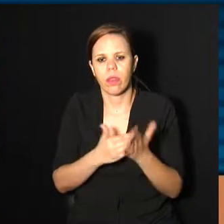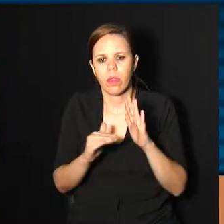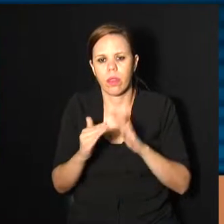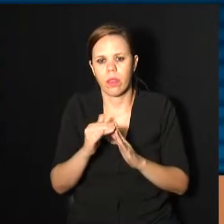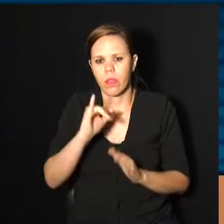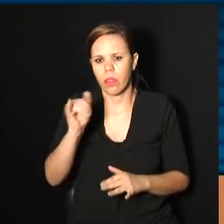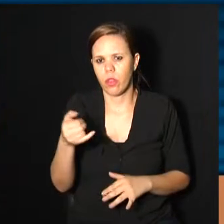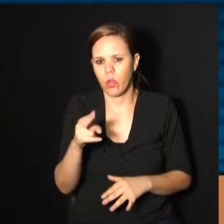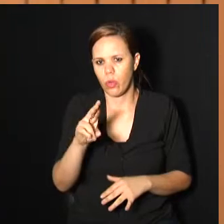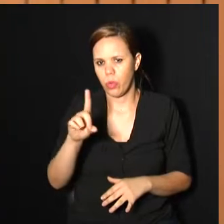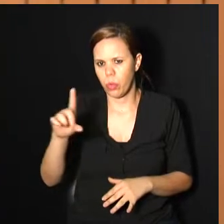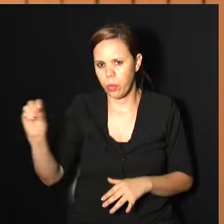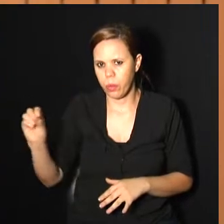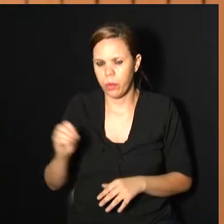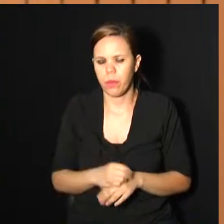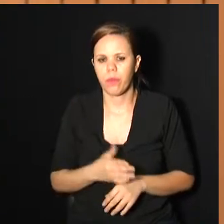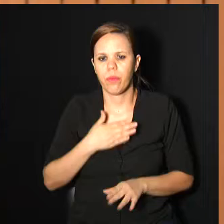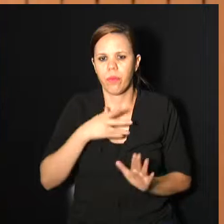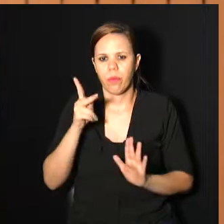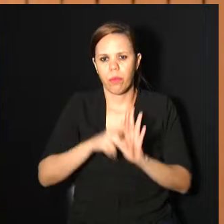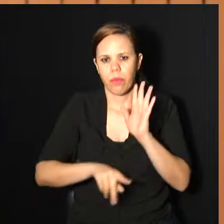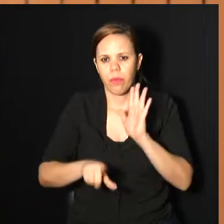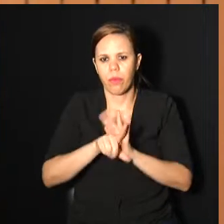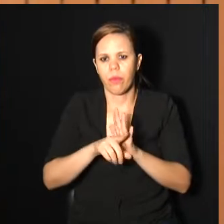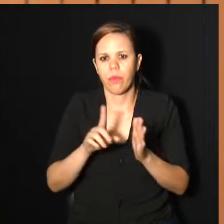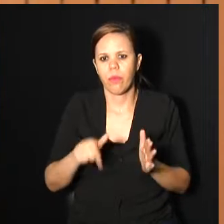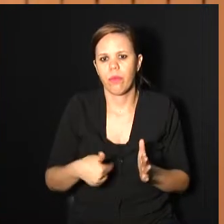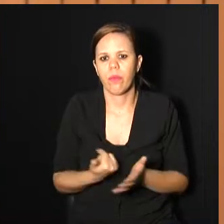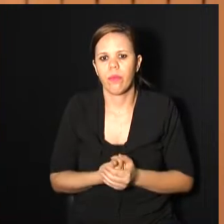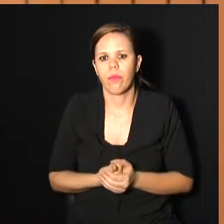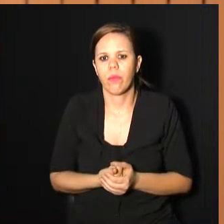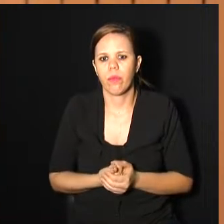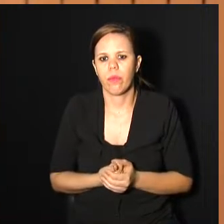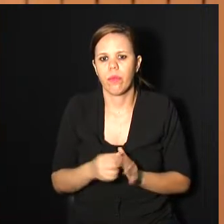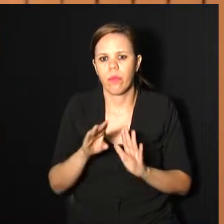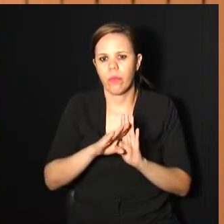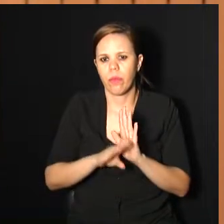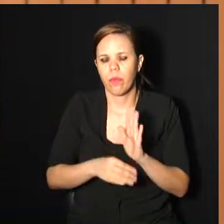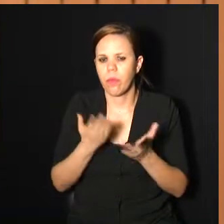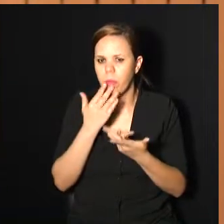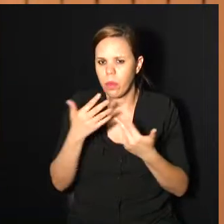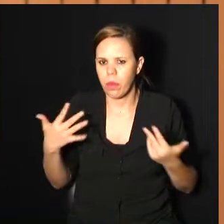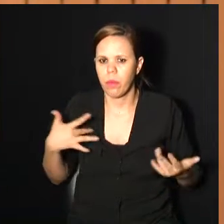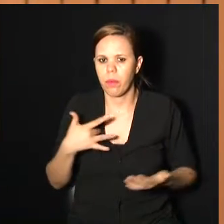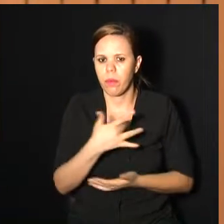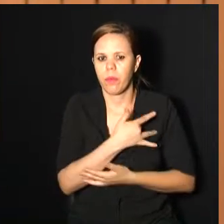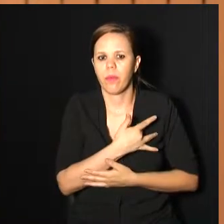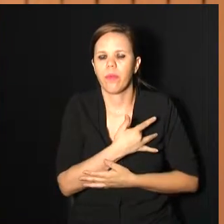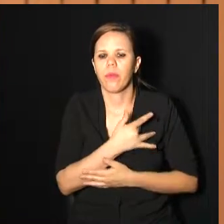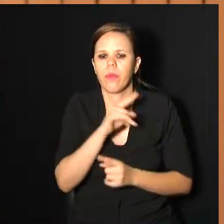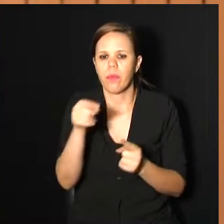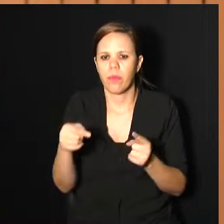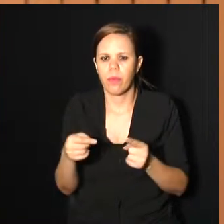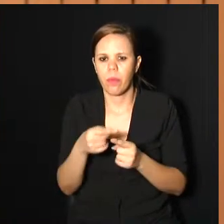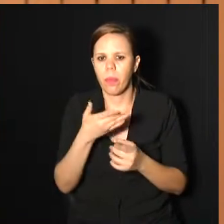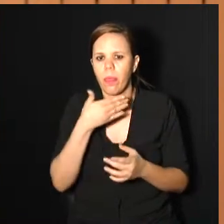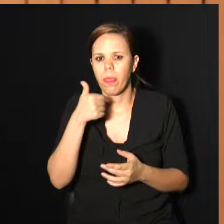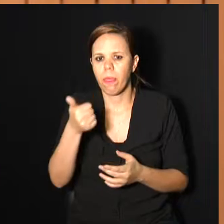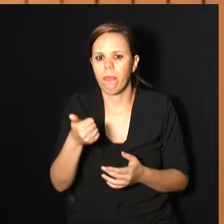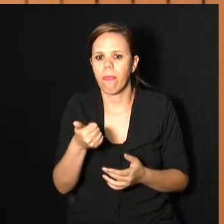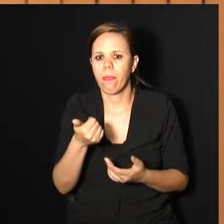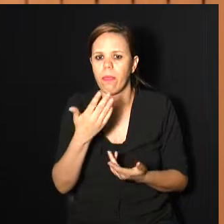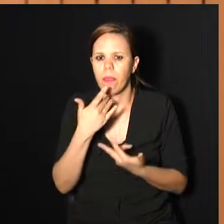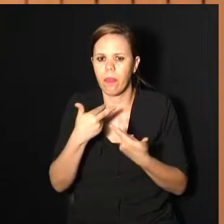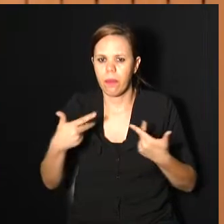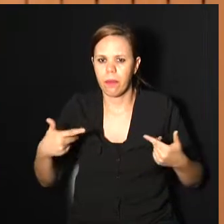de Mesquita Filho. Meu projeto de lei é a programação do alimento saudável, com o objetivo de melhorar a alimentação da escola,